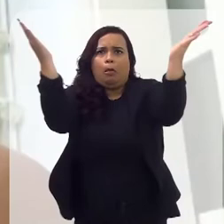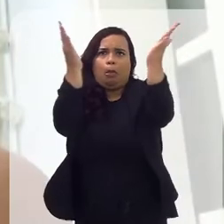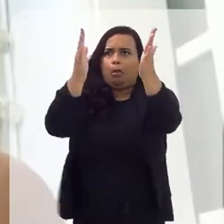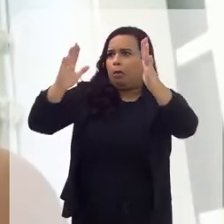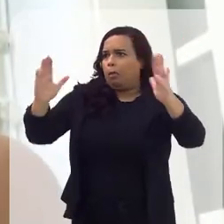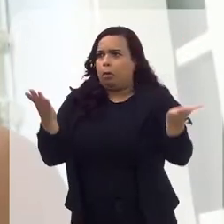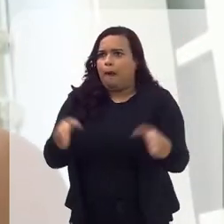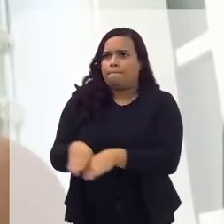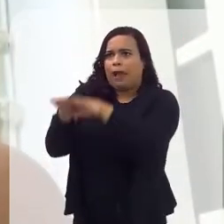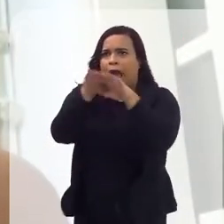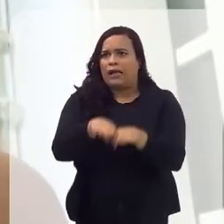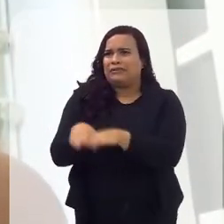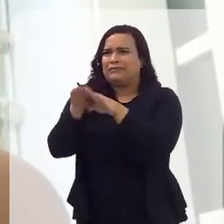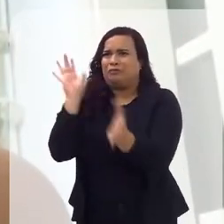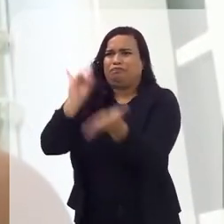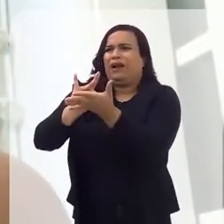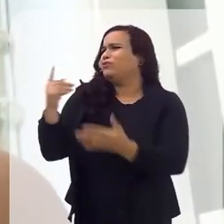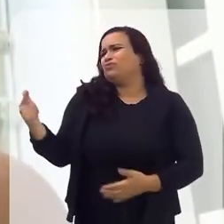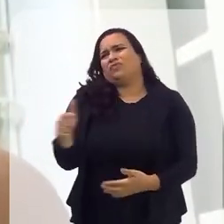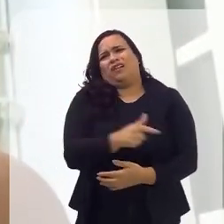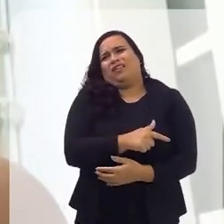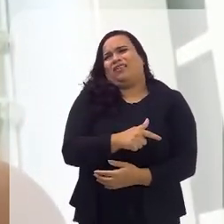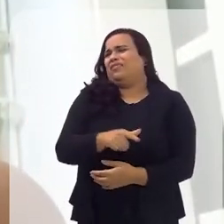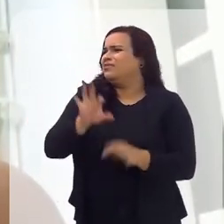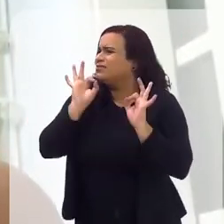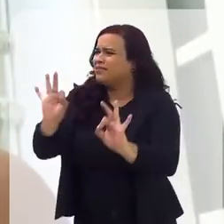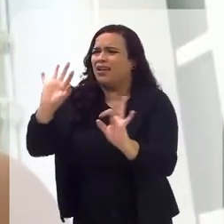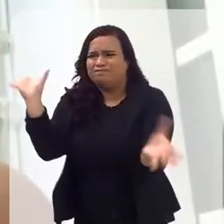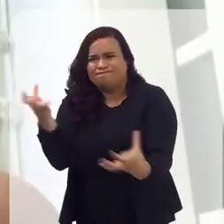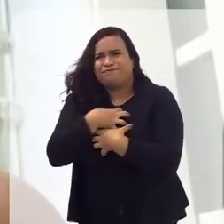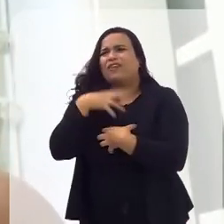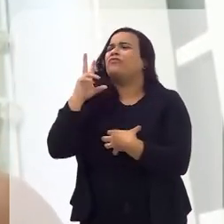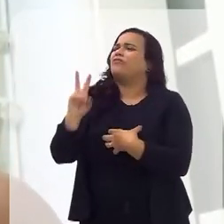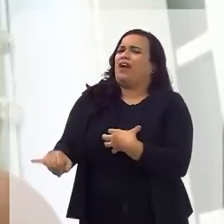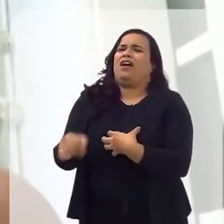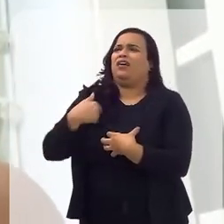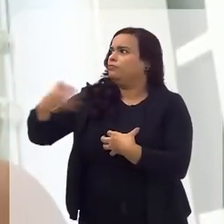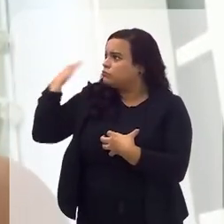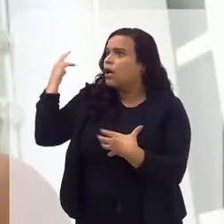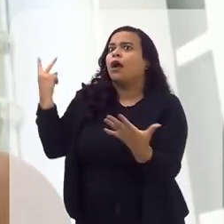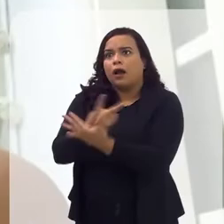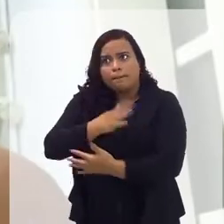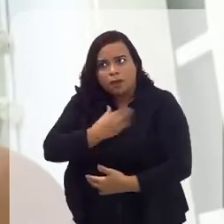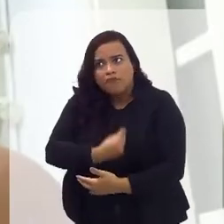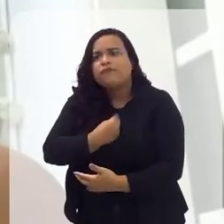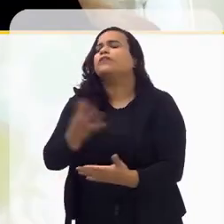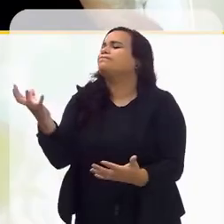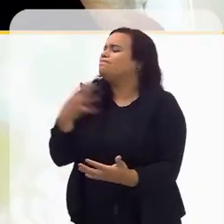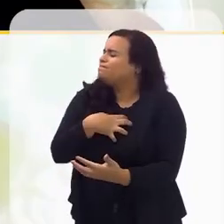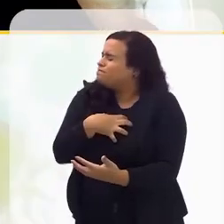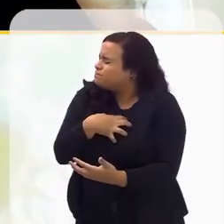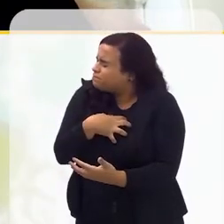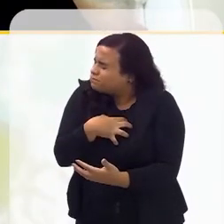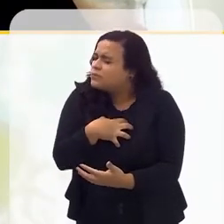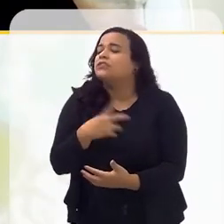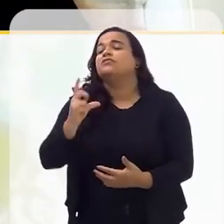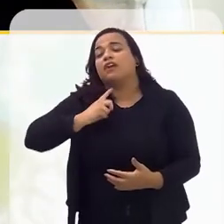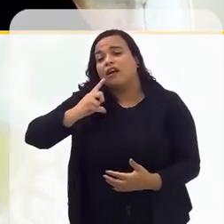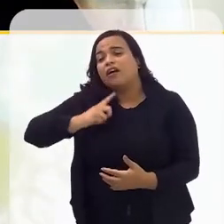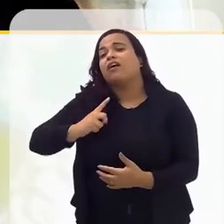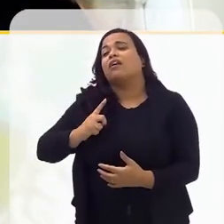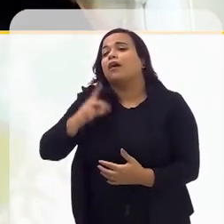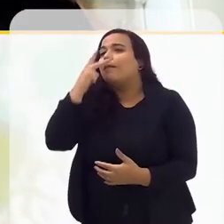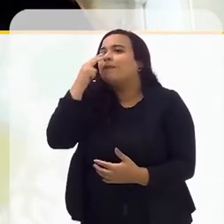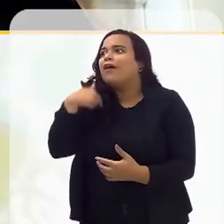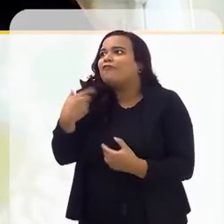irreais, de um padrão irreal, e é claro que isso vai afetar. E isso me afetou em algum determinado momento da minha vida. Porque aí